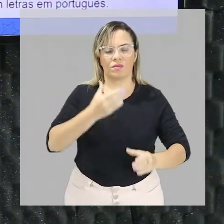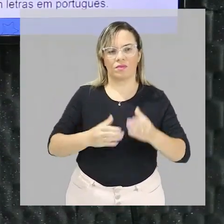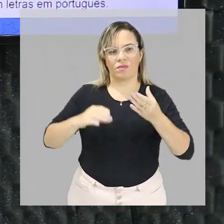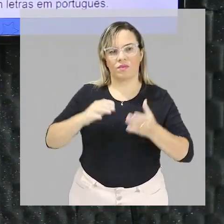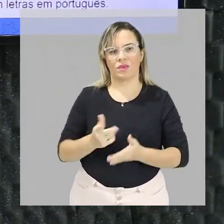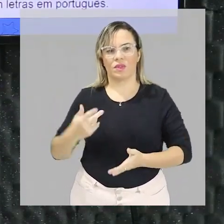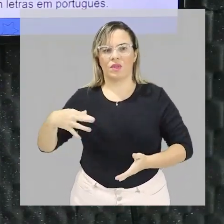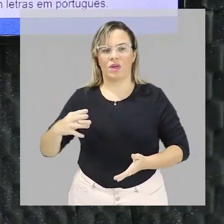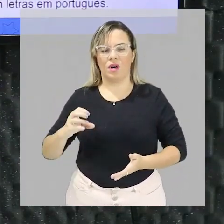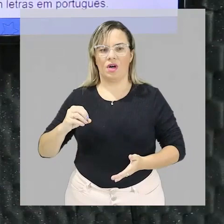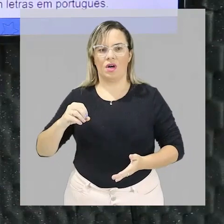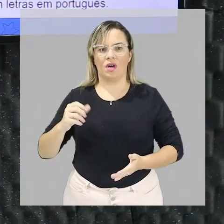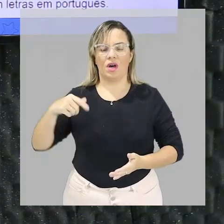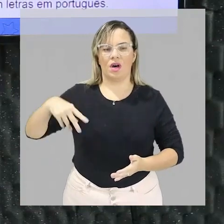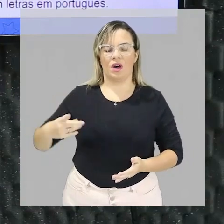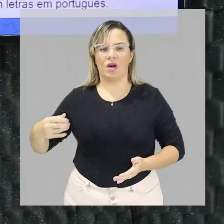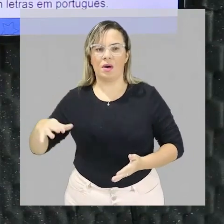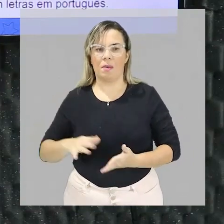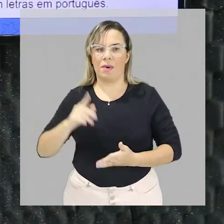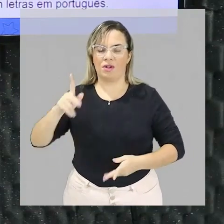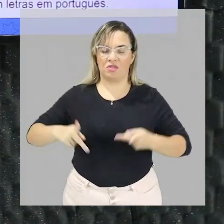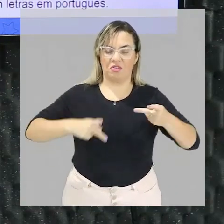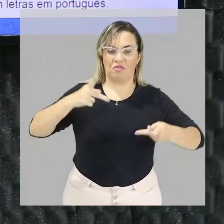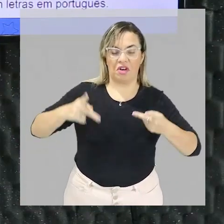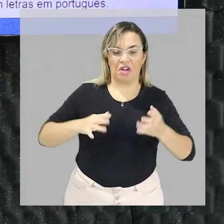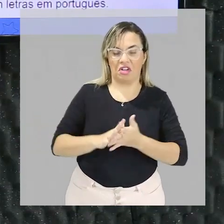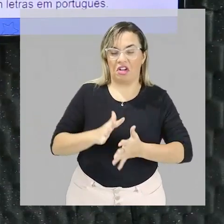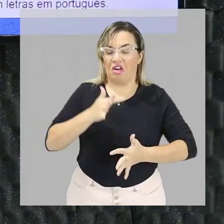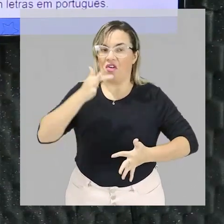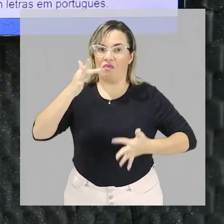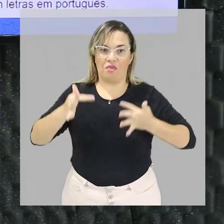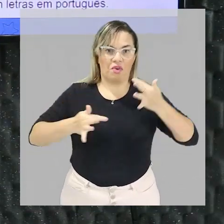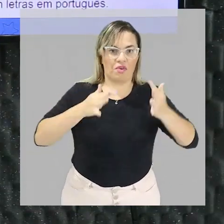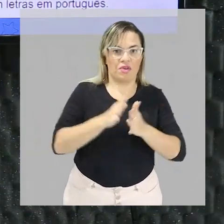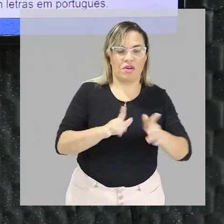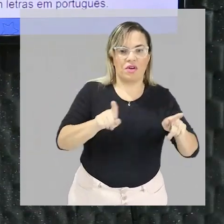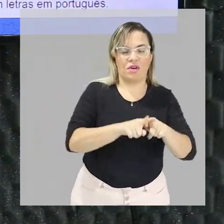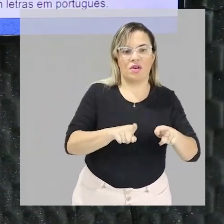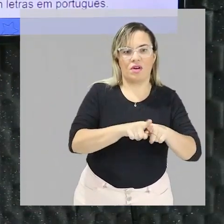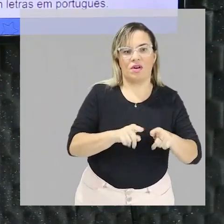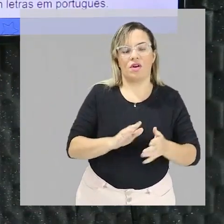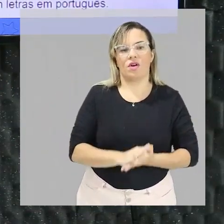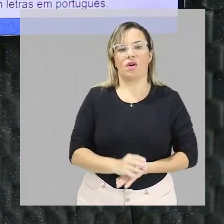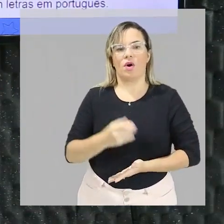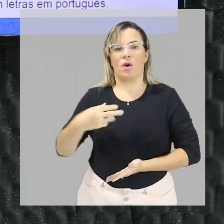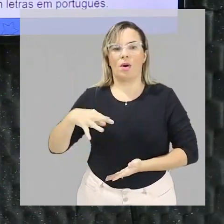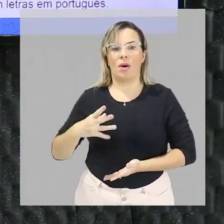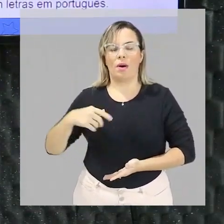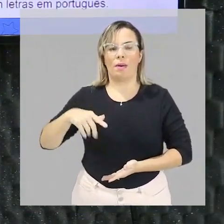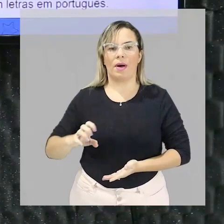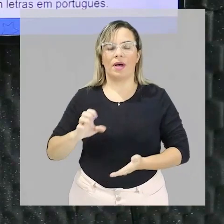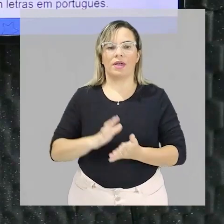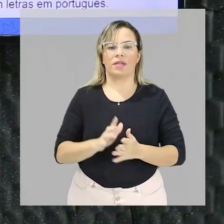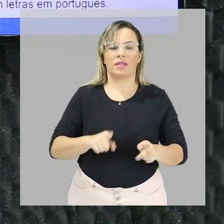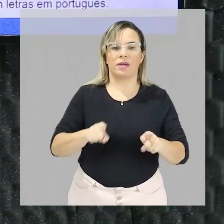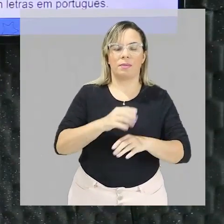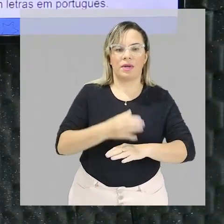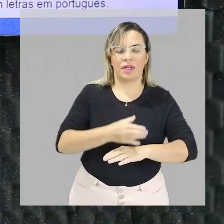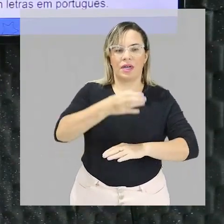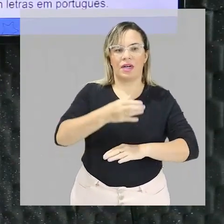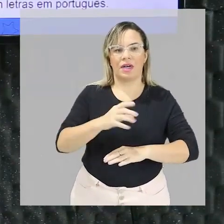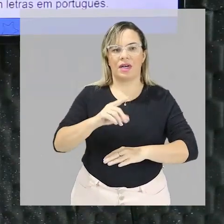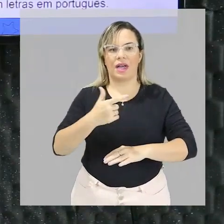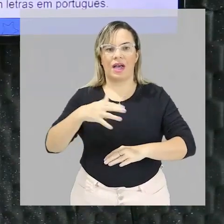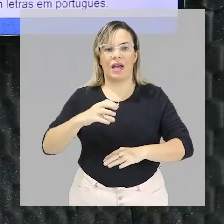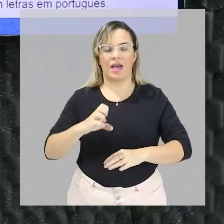Vandré, para não dizer que não falei das flores. Você tem Chico Buarque, por exemplo, com Cálice. Mas você também teve a